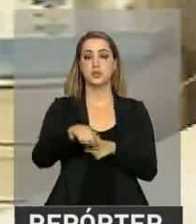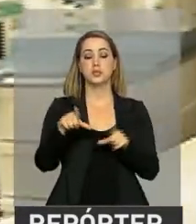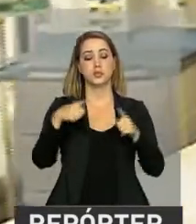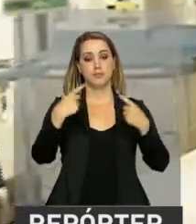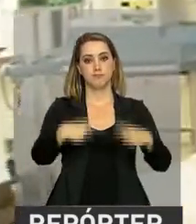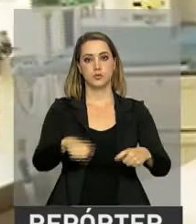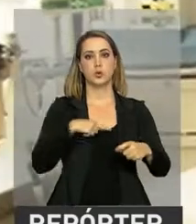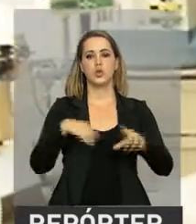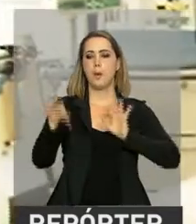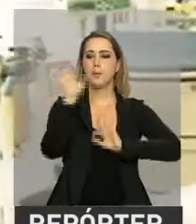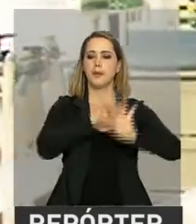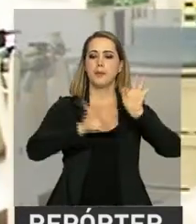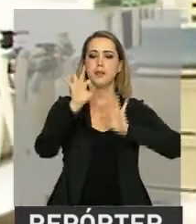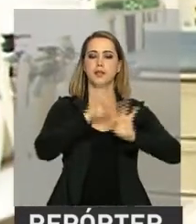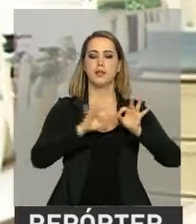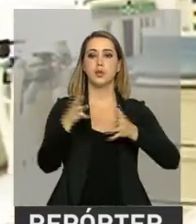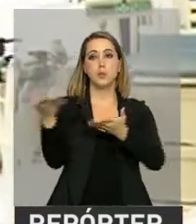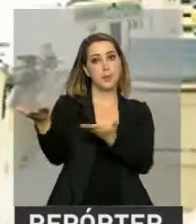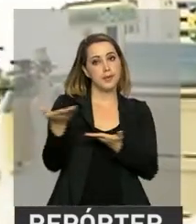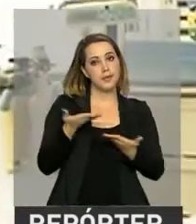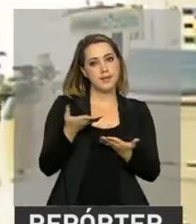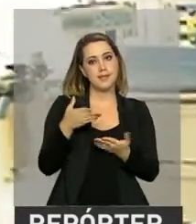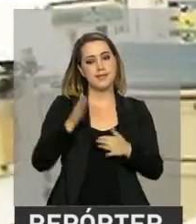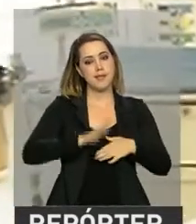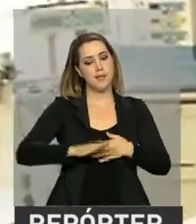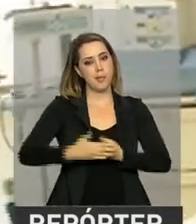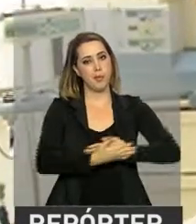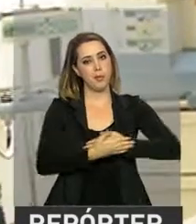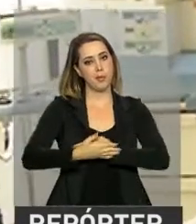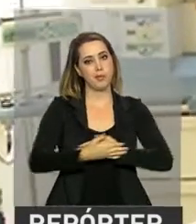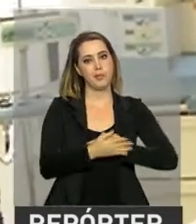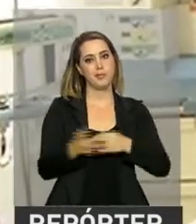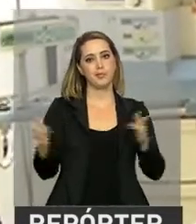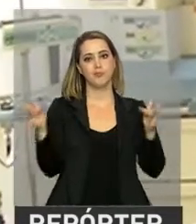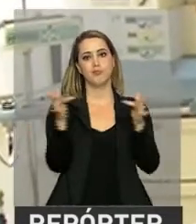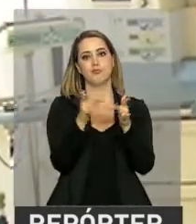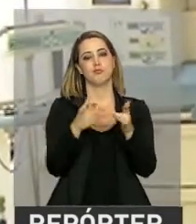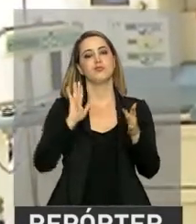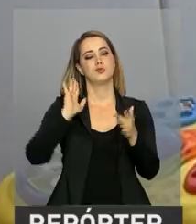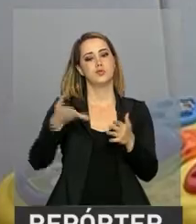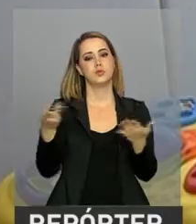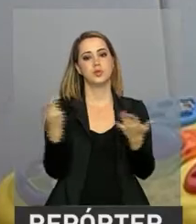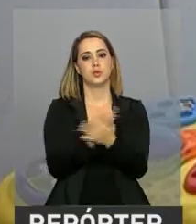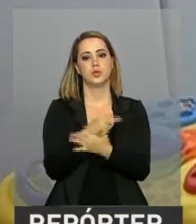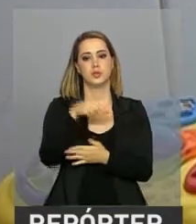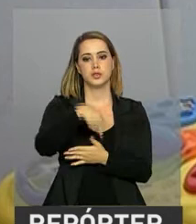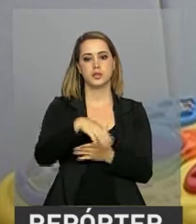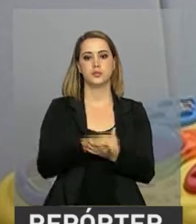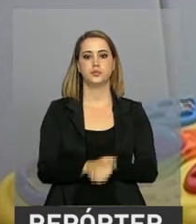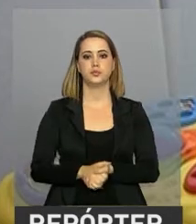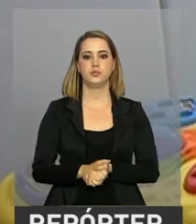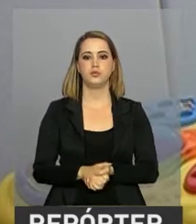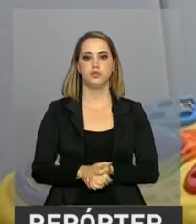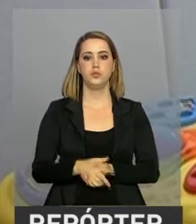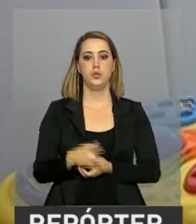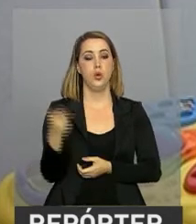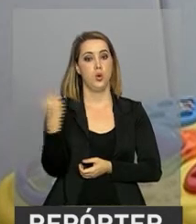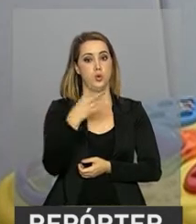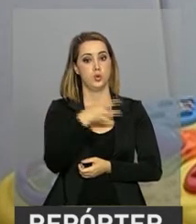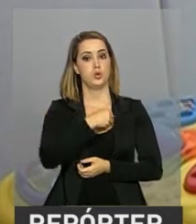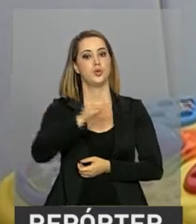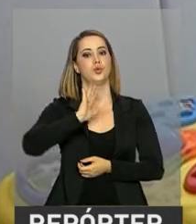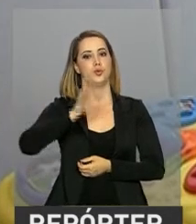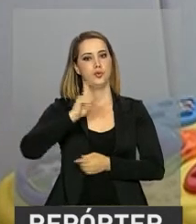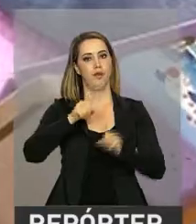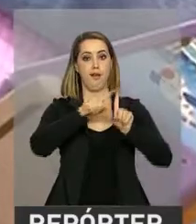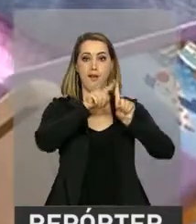para poder receber o bebê e, é claro, o primeiro contato com a mãe acontece logo aqui. O segundo filho da Adriana já está a